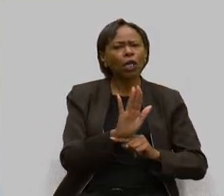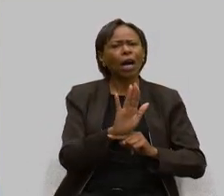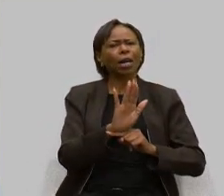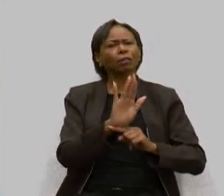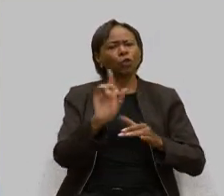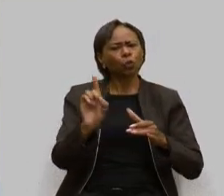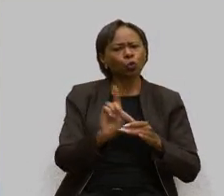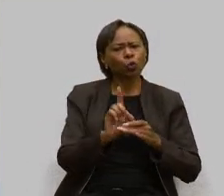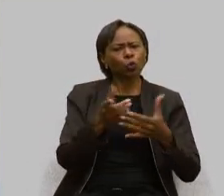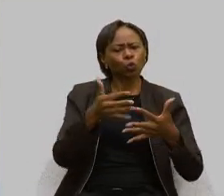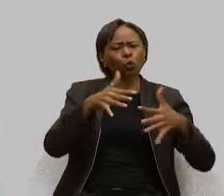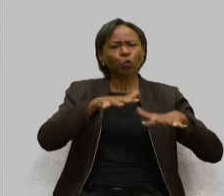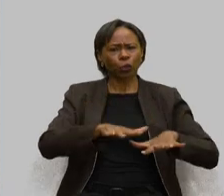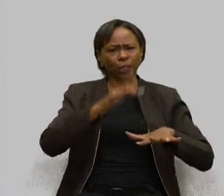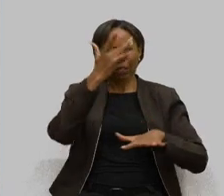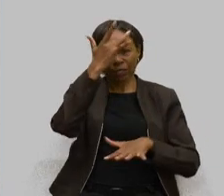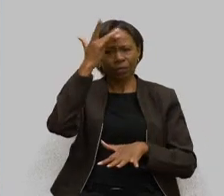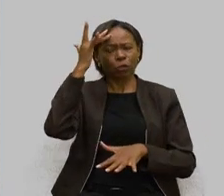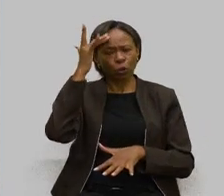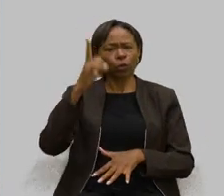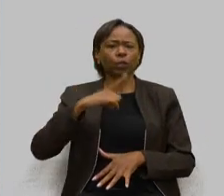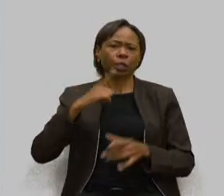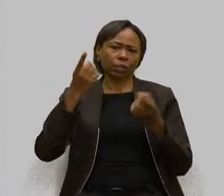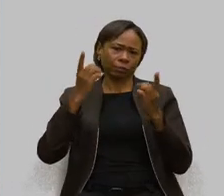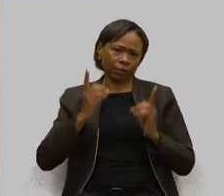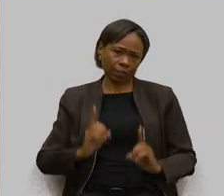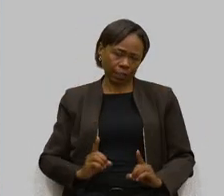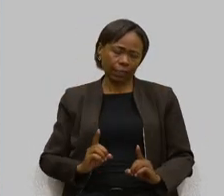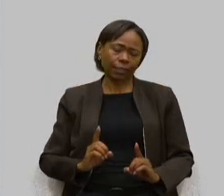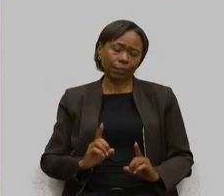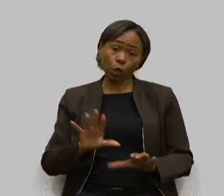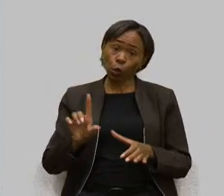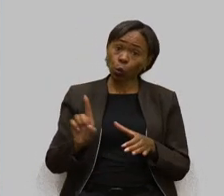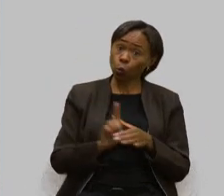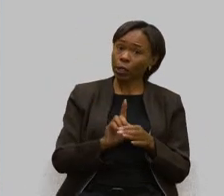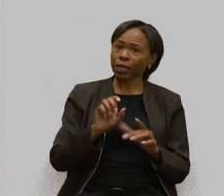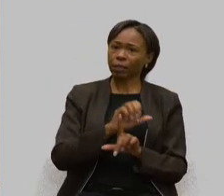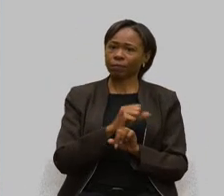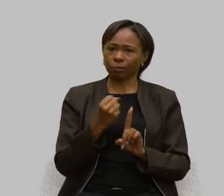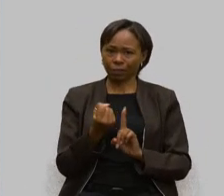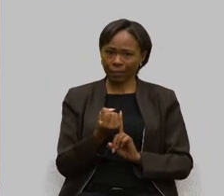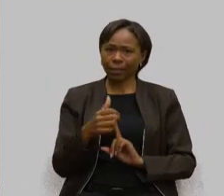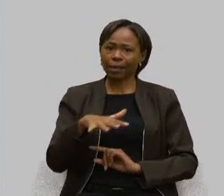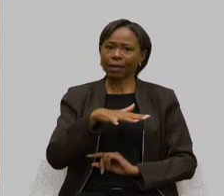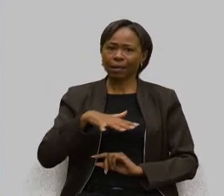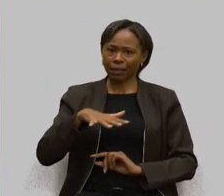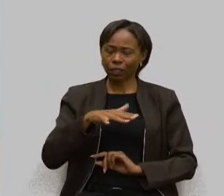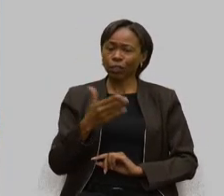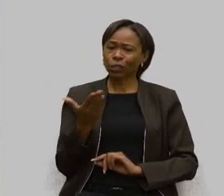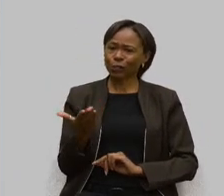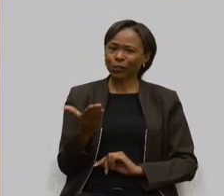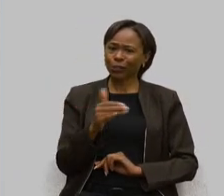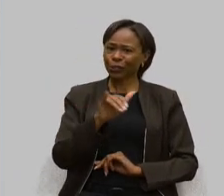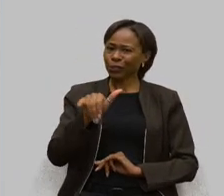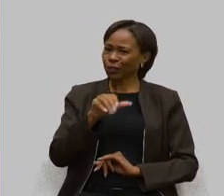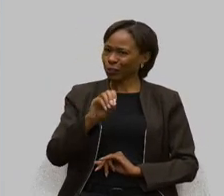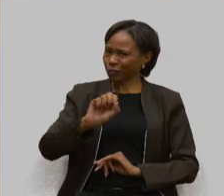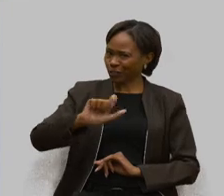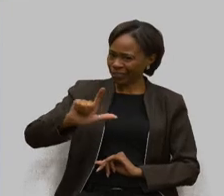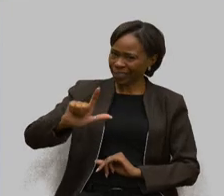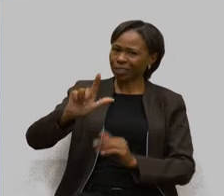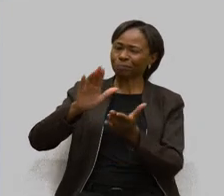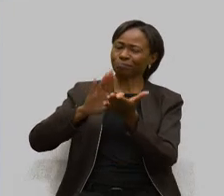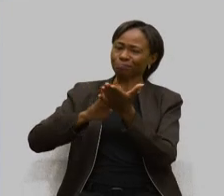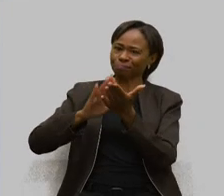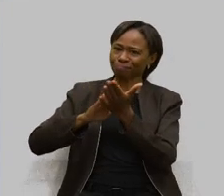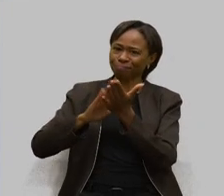incluir essas pessoas com deficiência na nossa sociedade então Dr Joel Araújo resta parabenizar